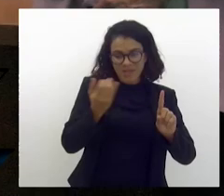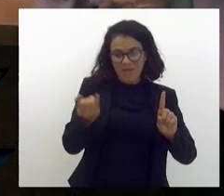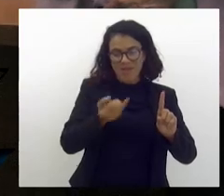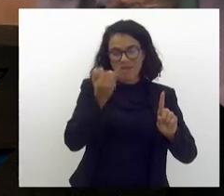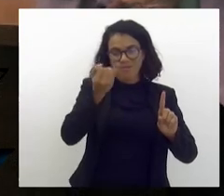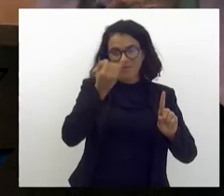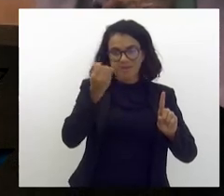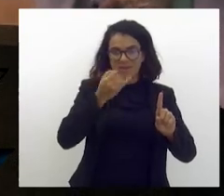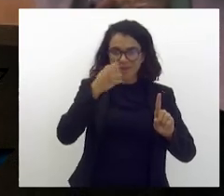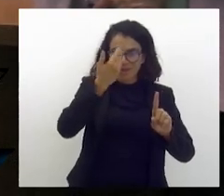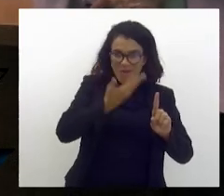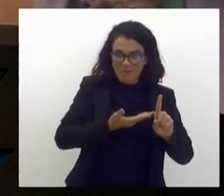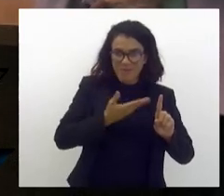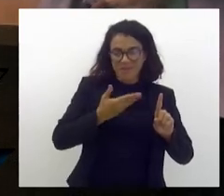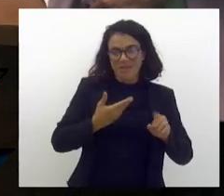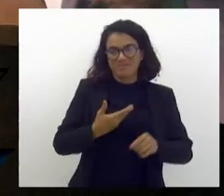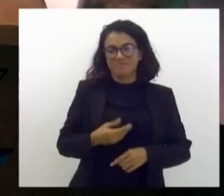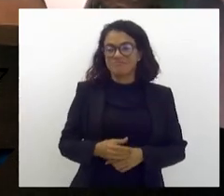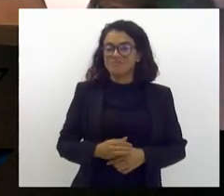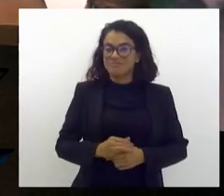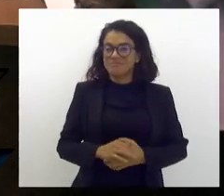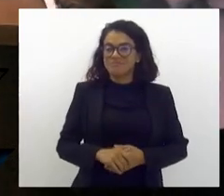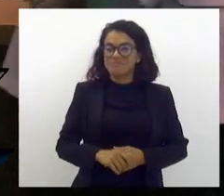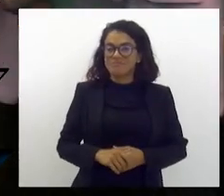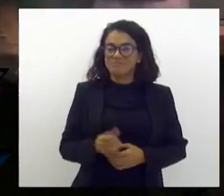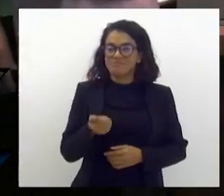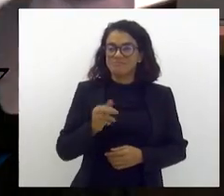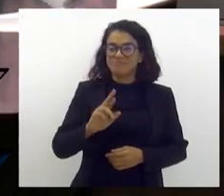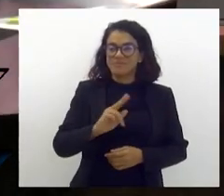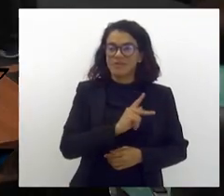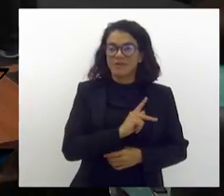homenagem que você está fazendo a esses parceiros. Senhora Presidente,